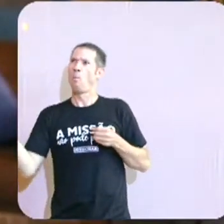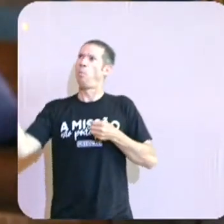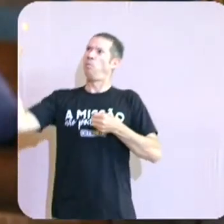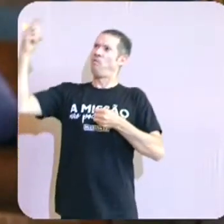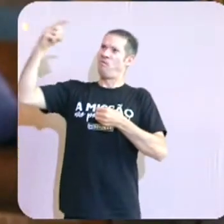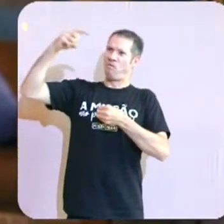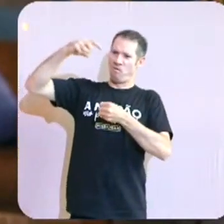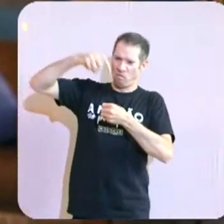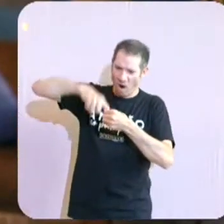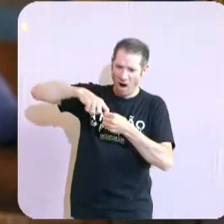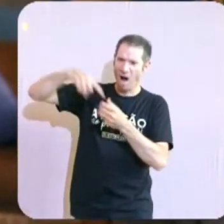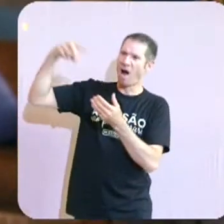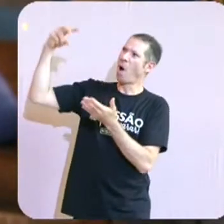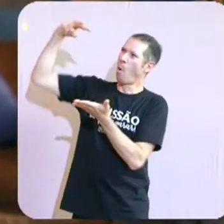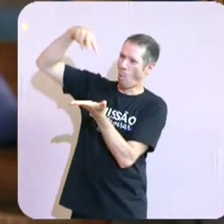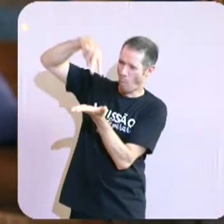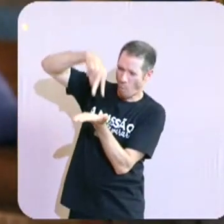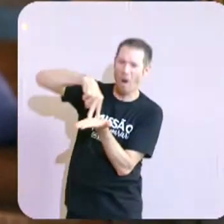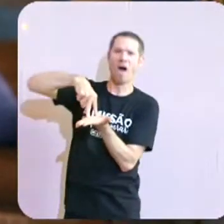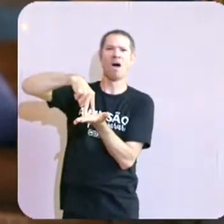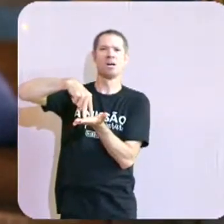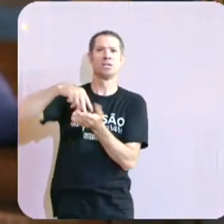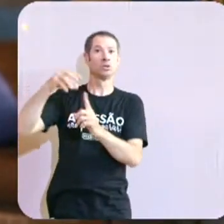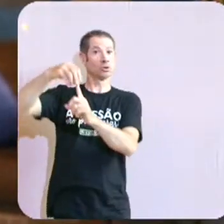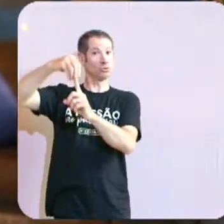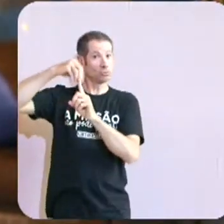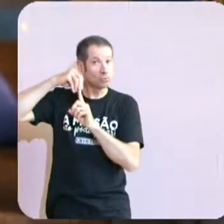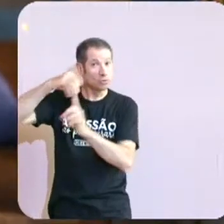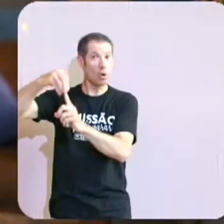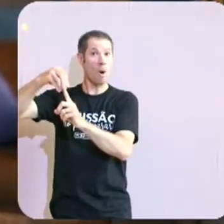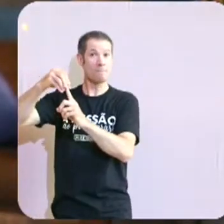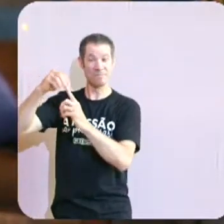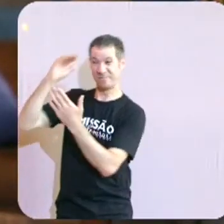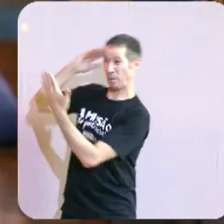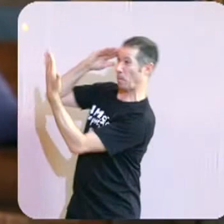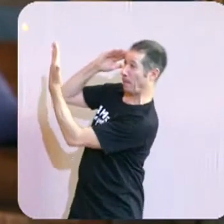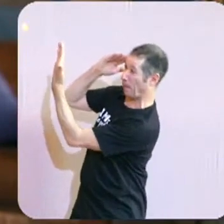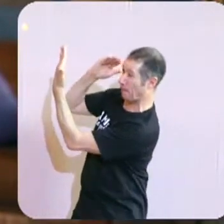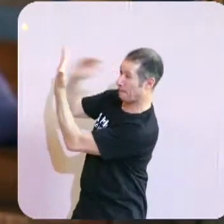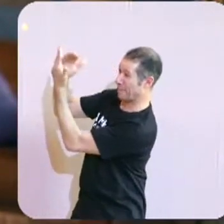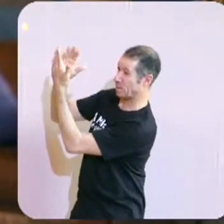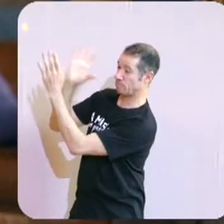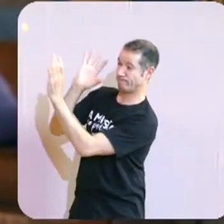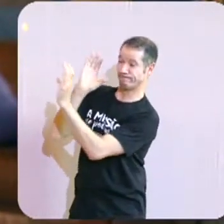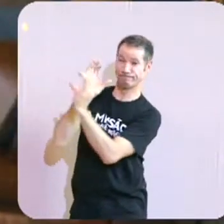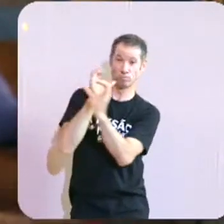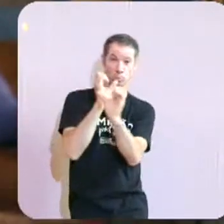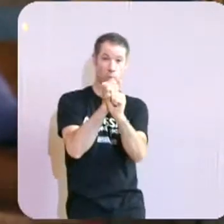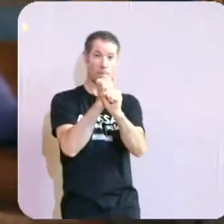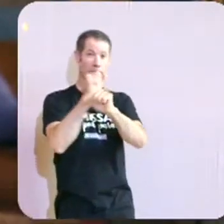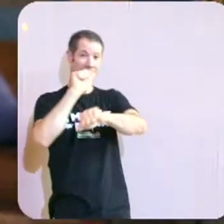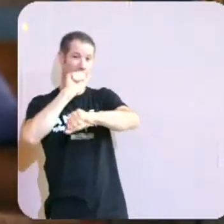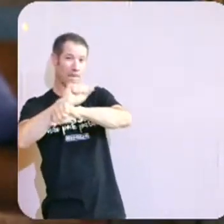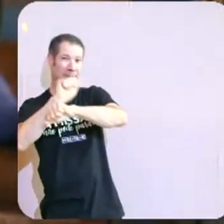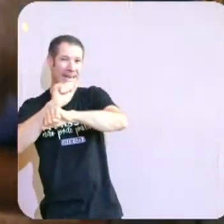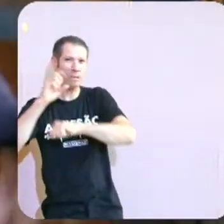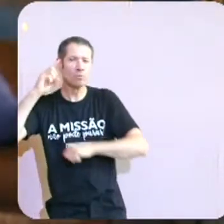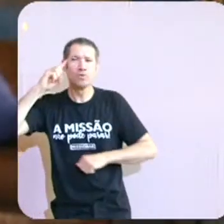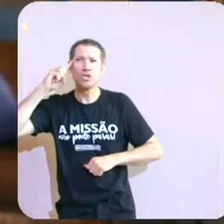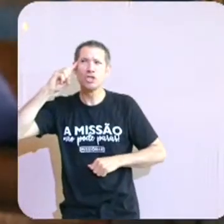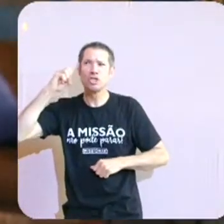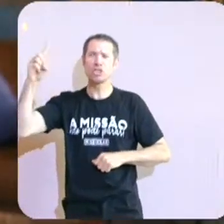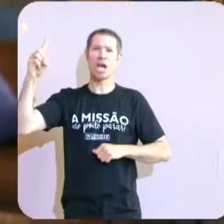como uma condicionalidade. Somente quando a missão for cumprida em sua integralidade, é que o tão esperado dia